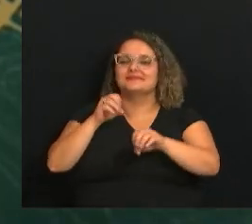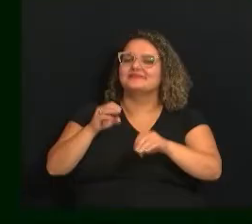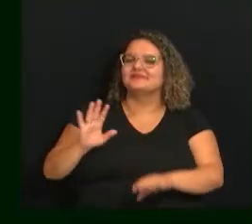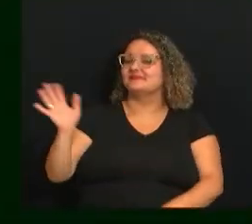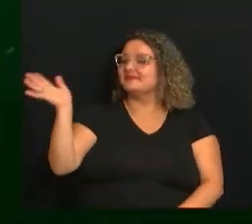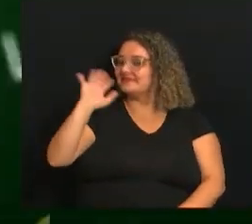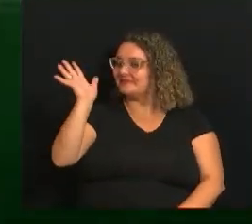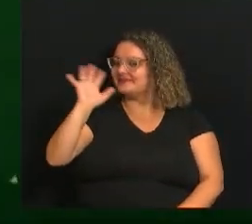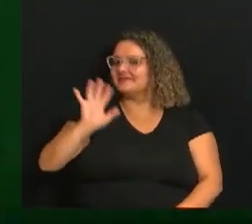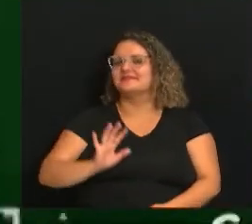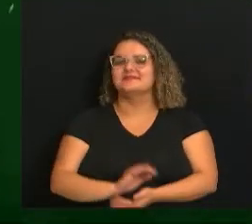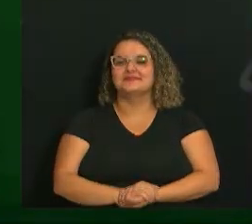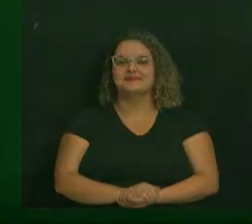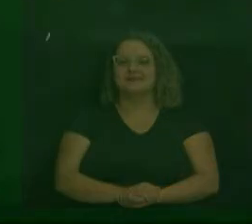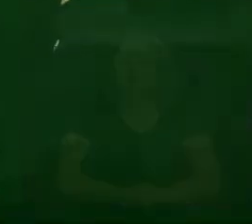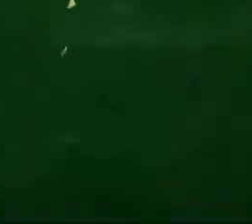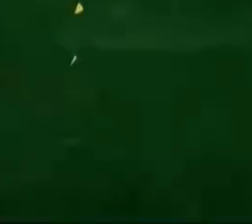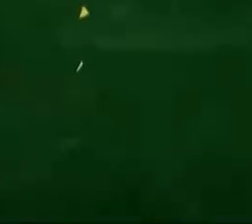Tchau.